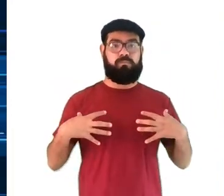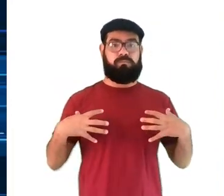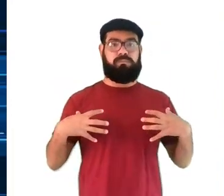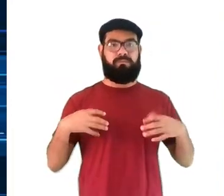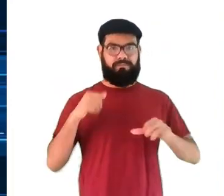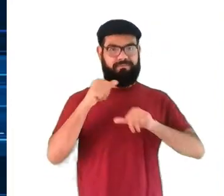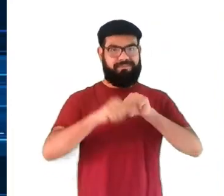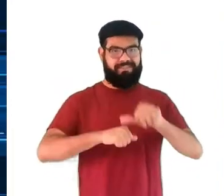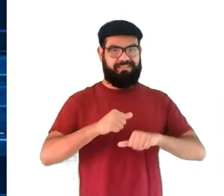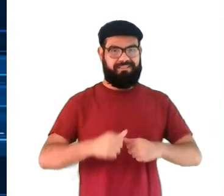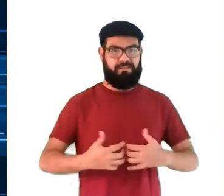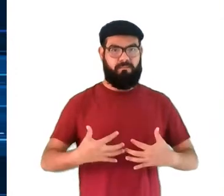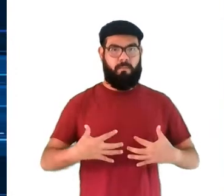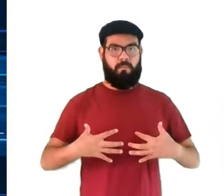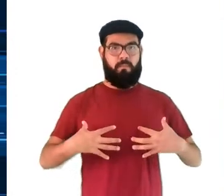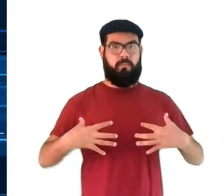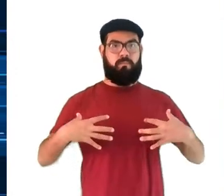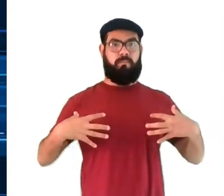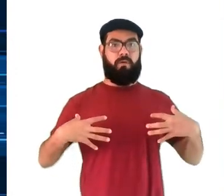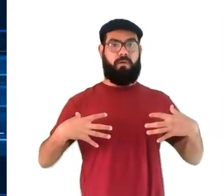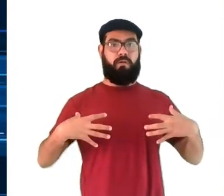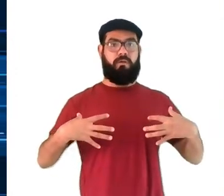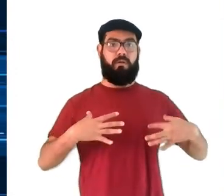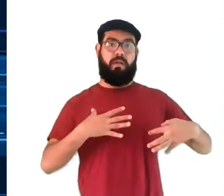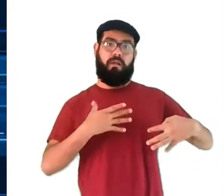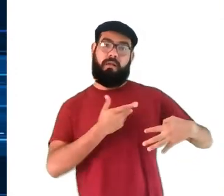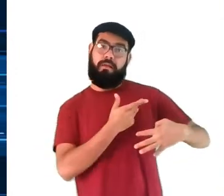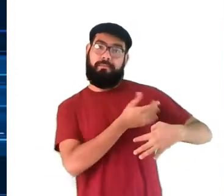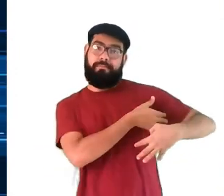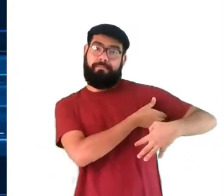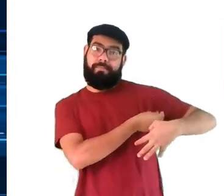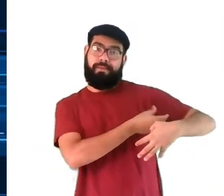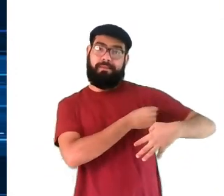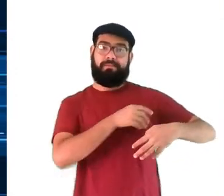O aparecimento dos pelos pubianos,